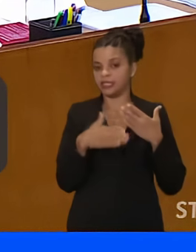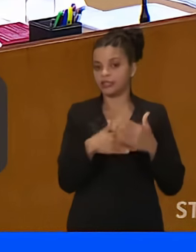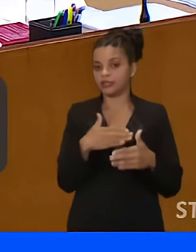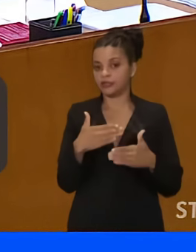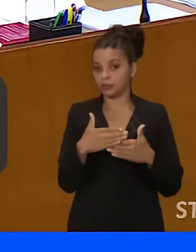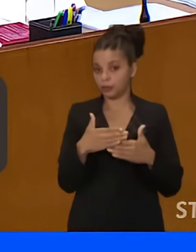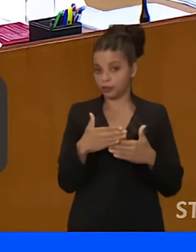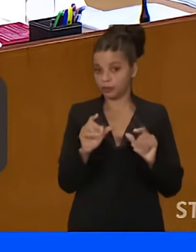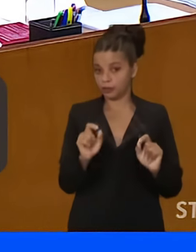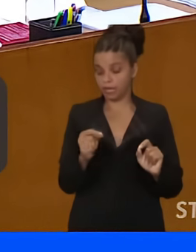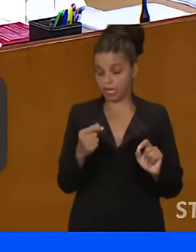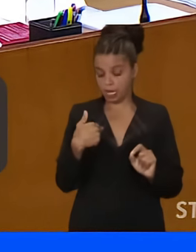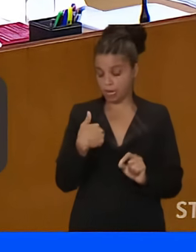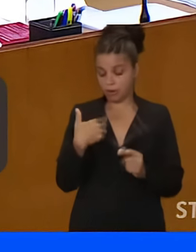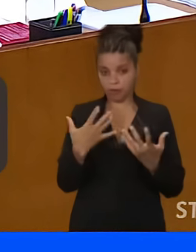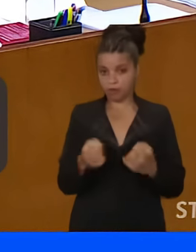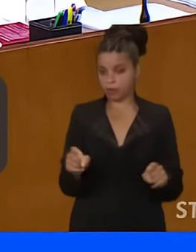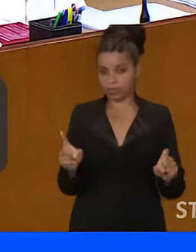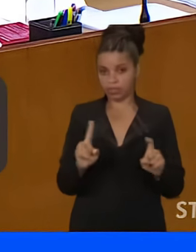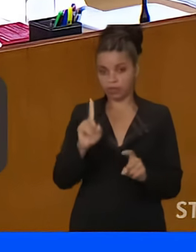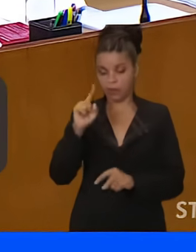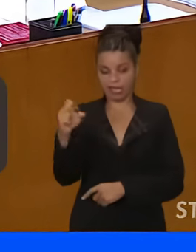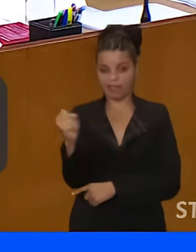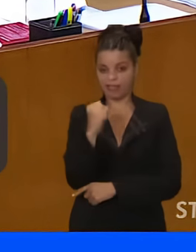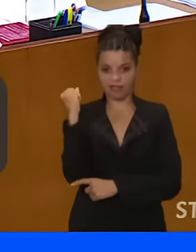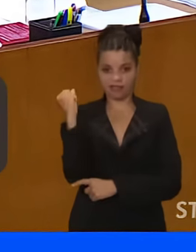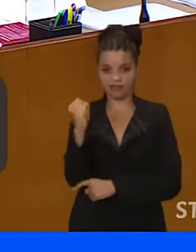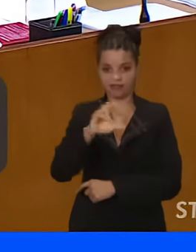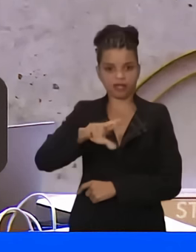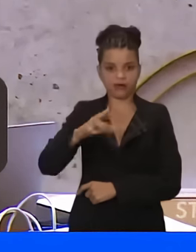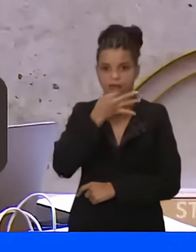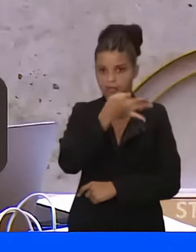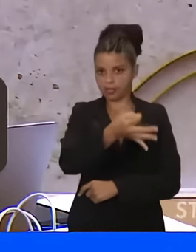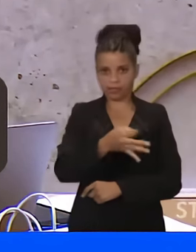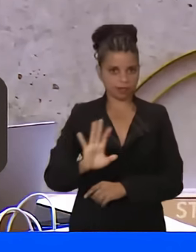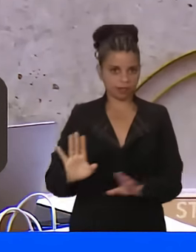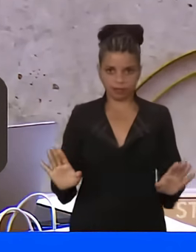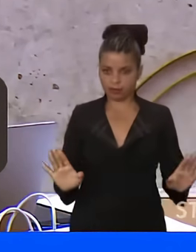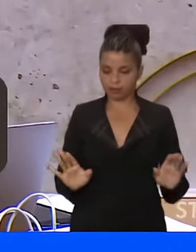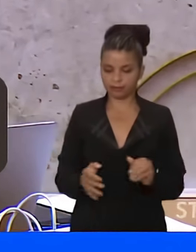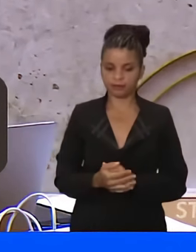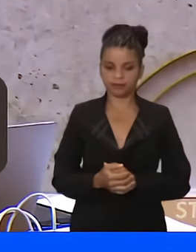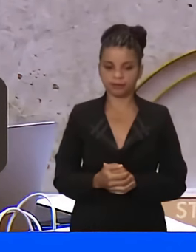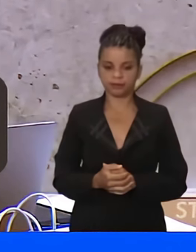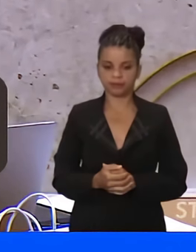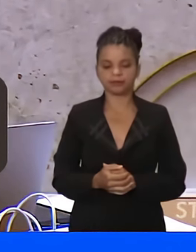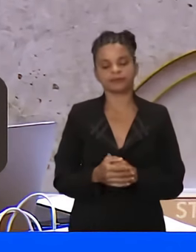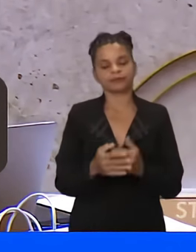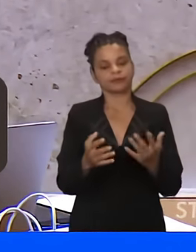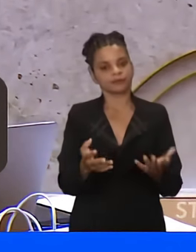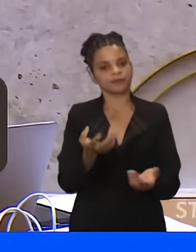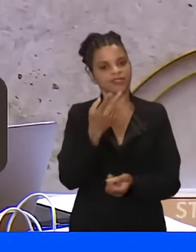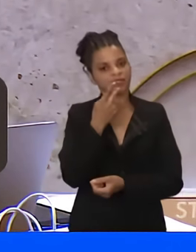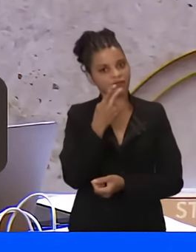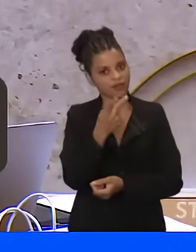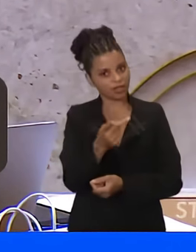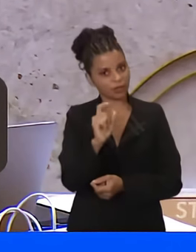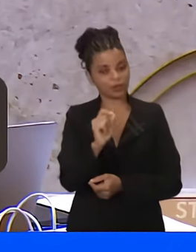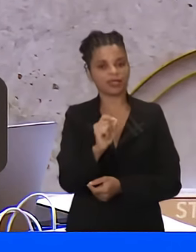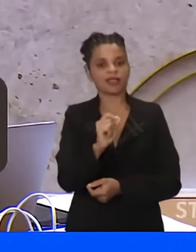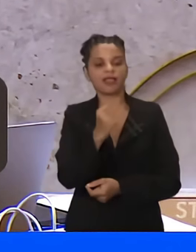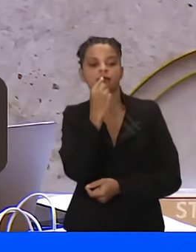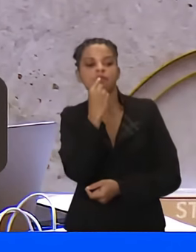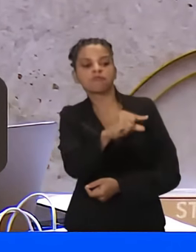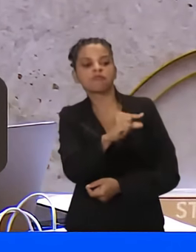minha ótica, é uma ofensa gravíssima. Não é crítica. Bom, o que a gente está se dizendo é que chamar alguém de ladrão,